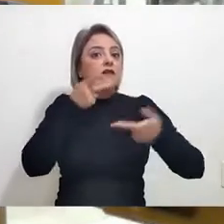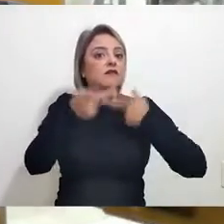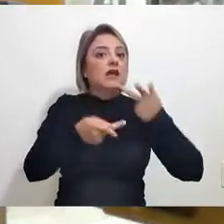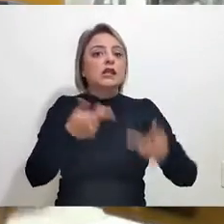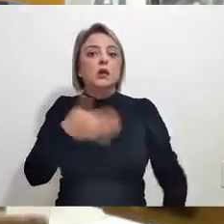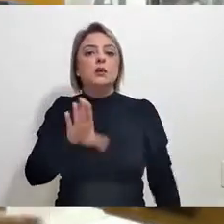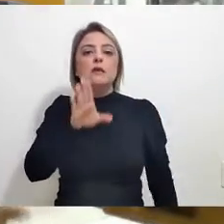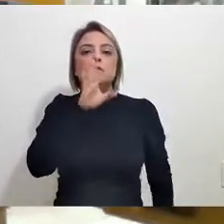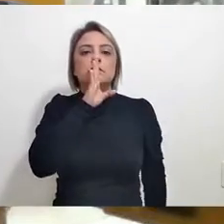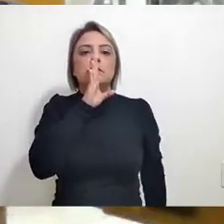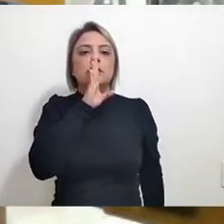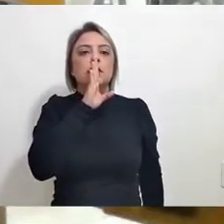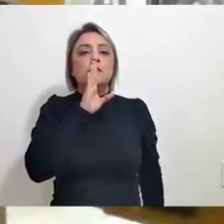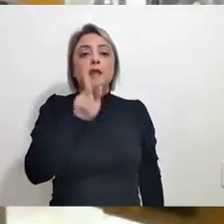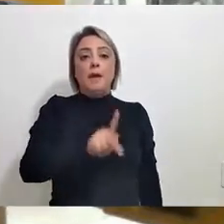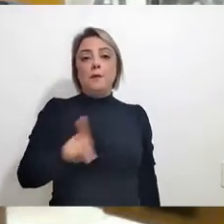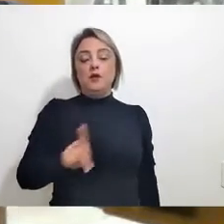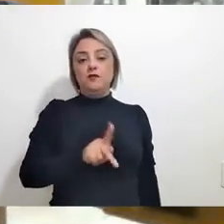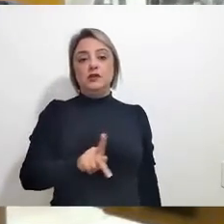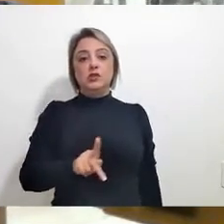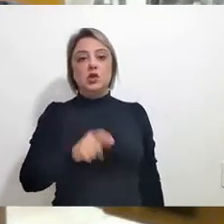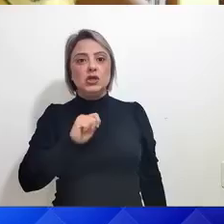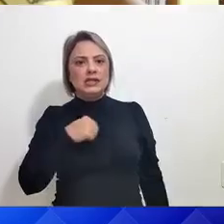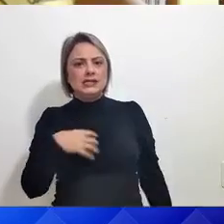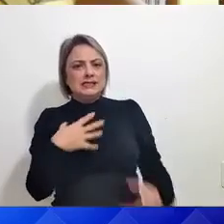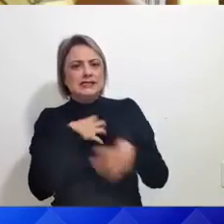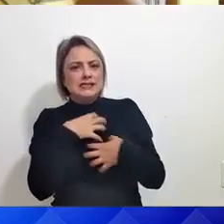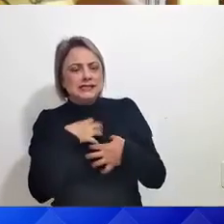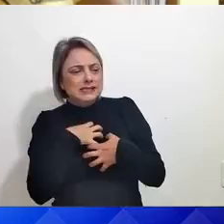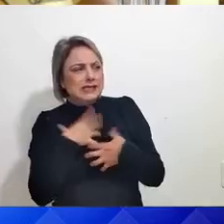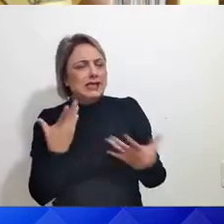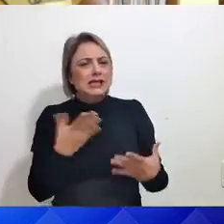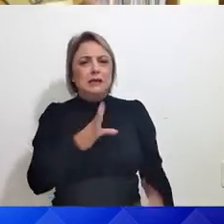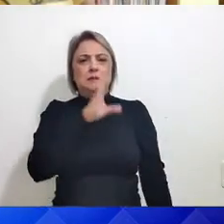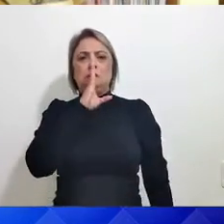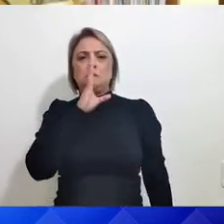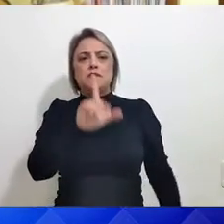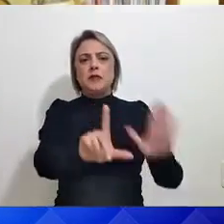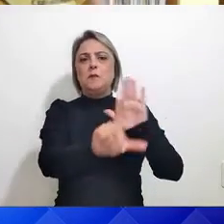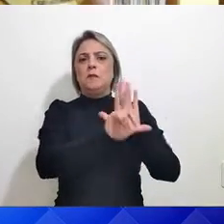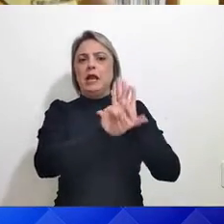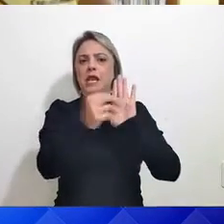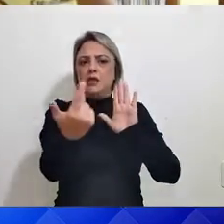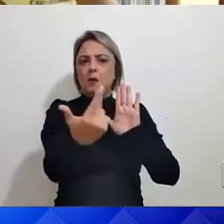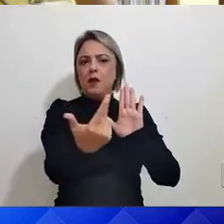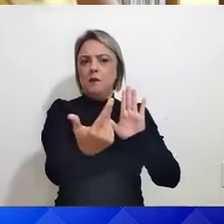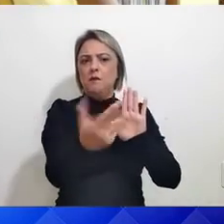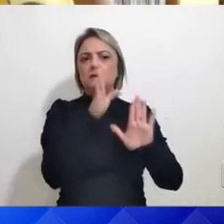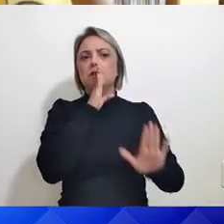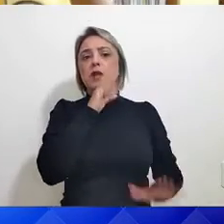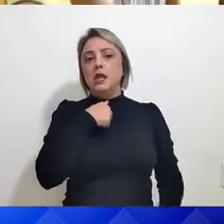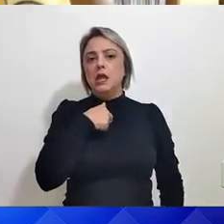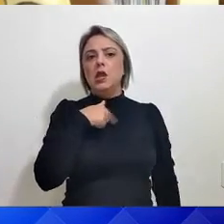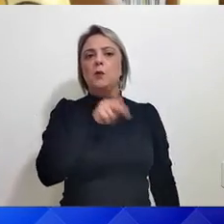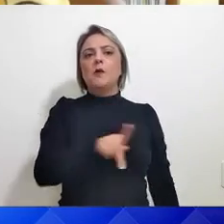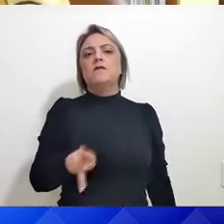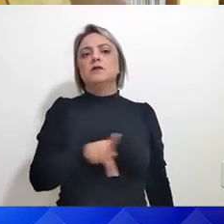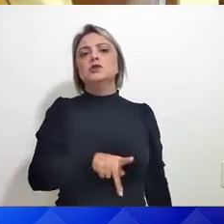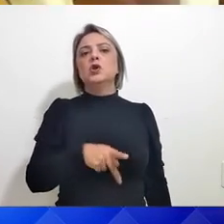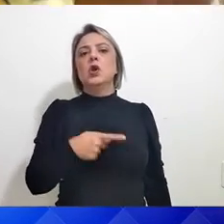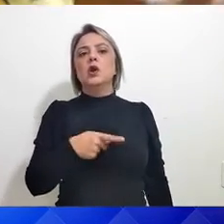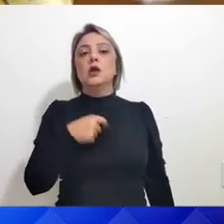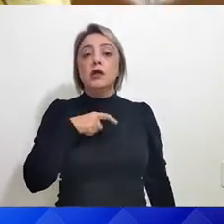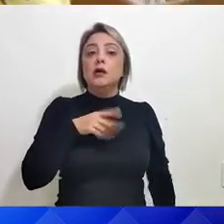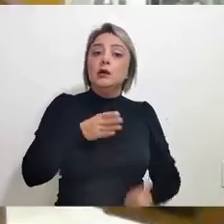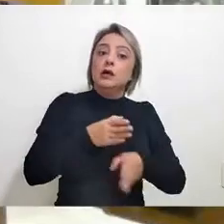deixamos de forma alguma se levar por uma política de fake news e de pessoas que não têm um pingo de capacidade de